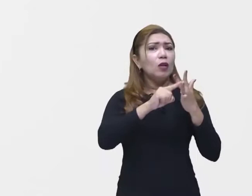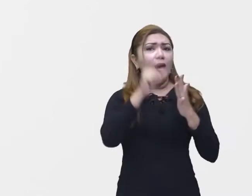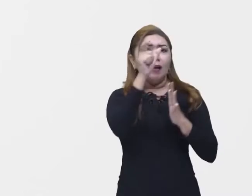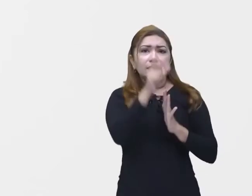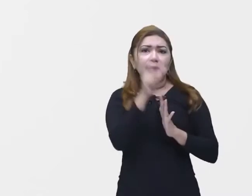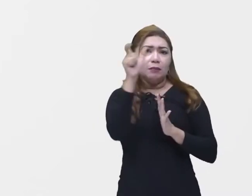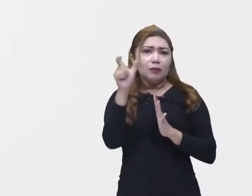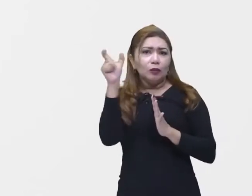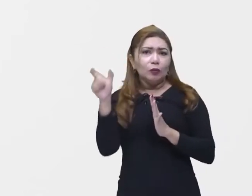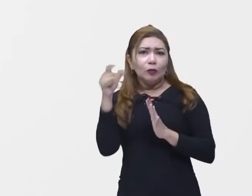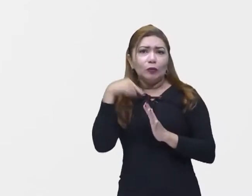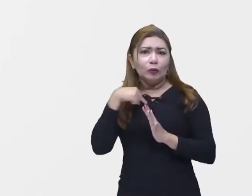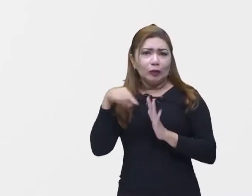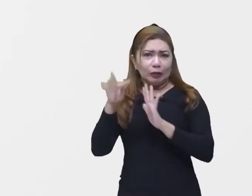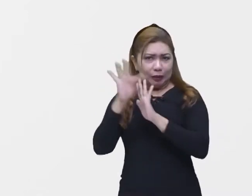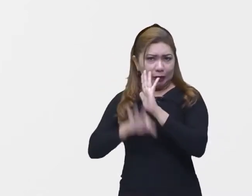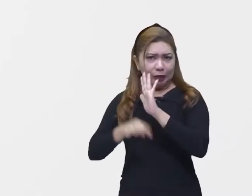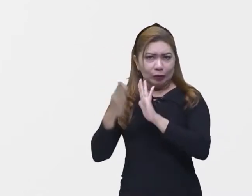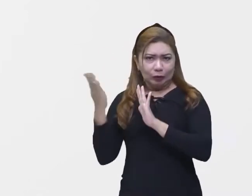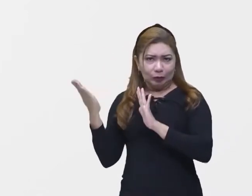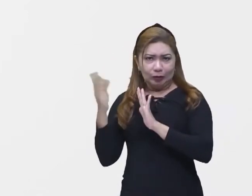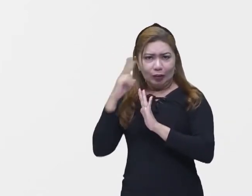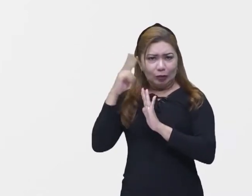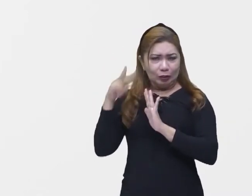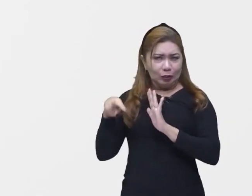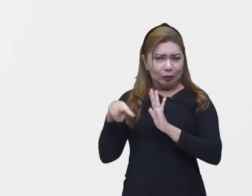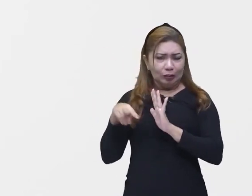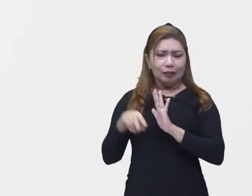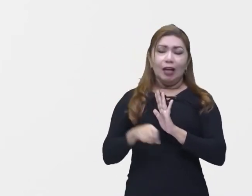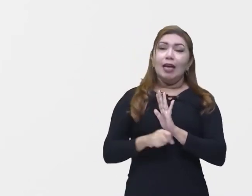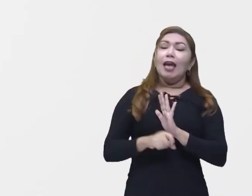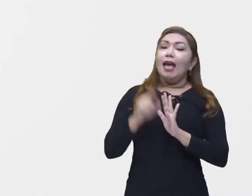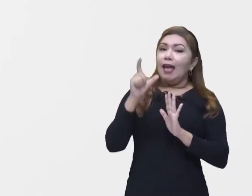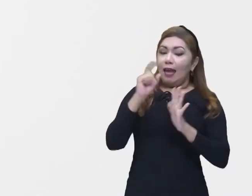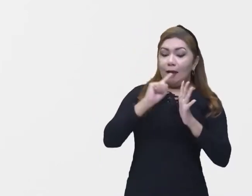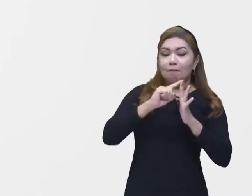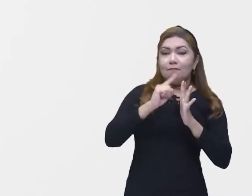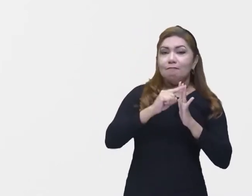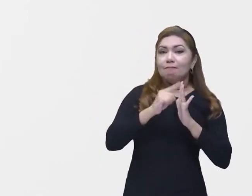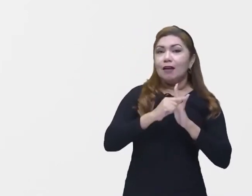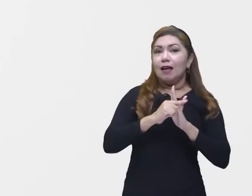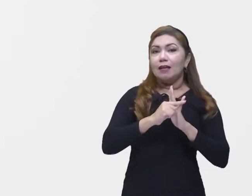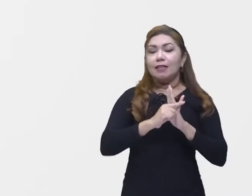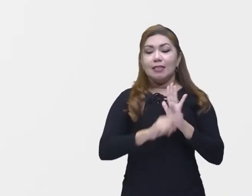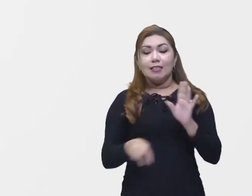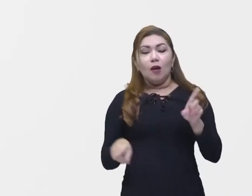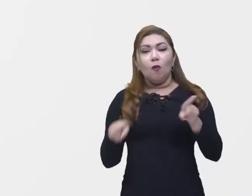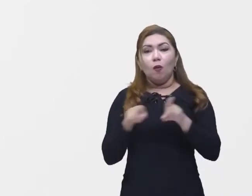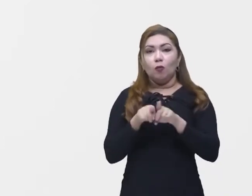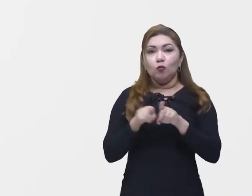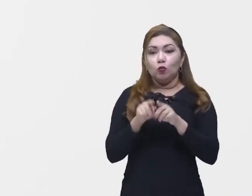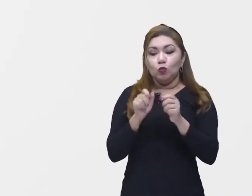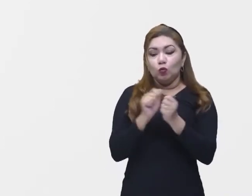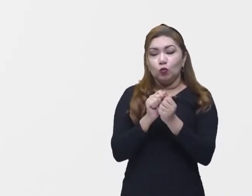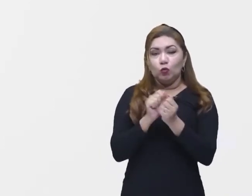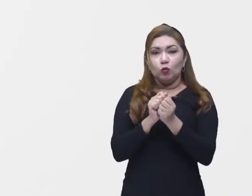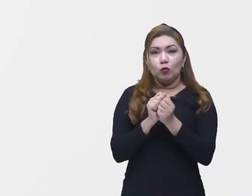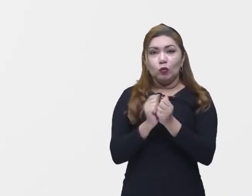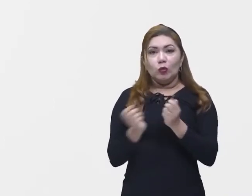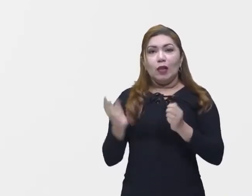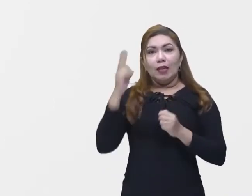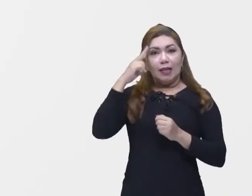texto? O que são os personagens? São os participantes da história. Quem eram